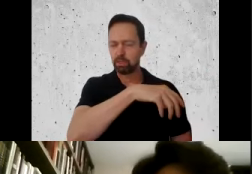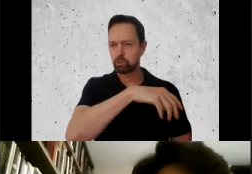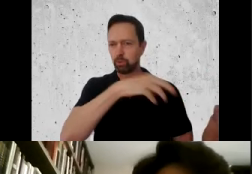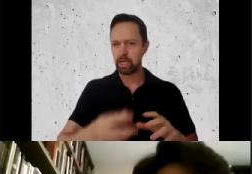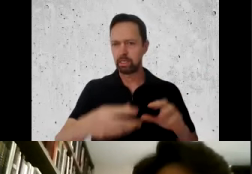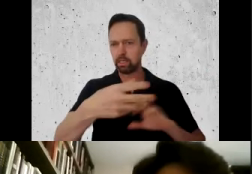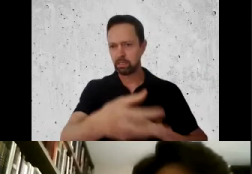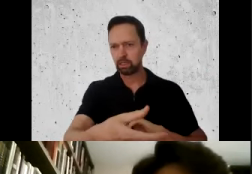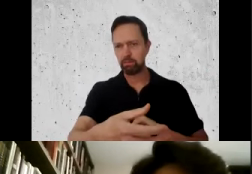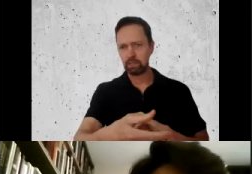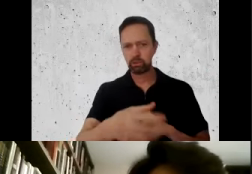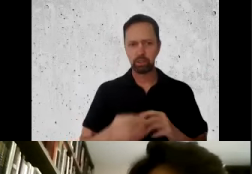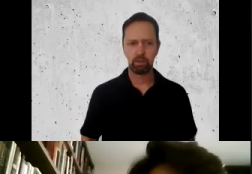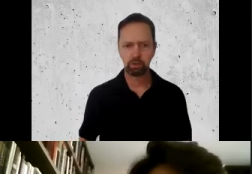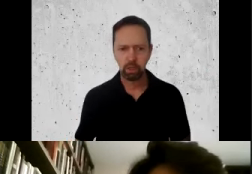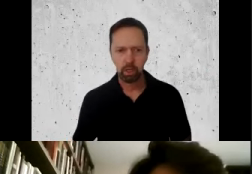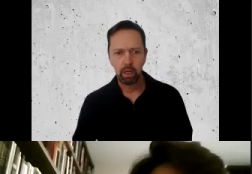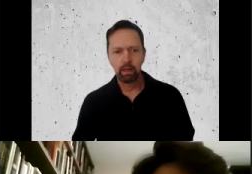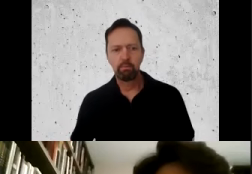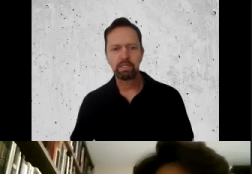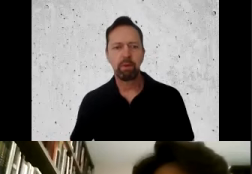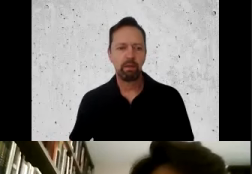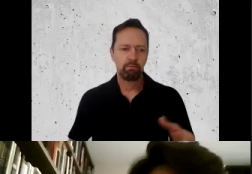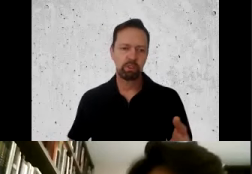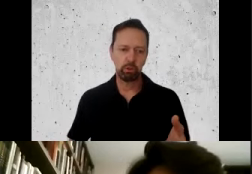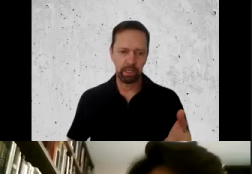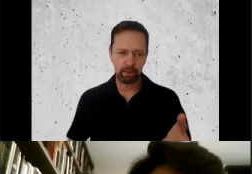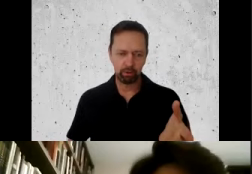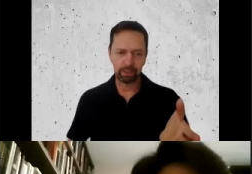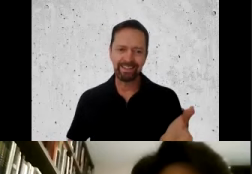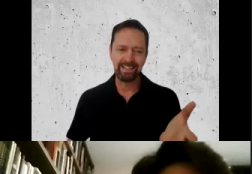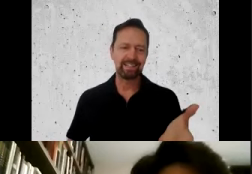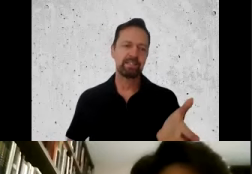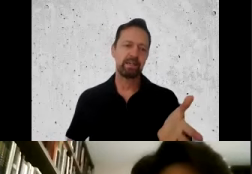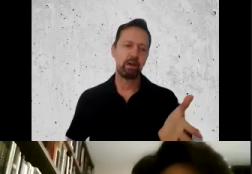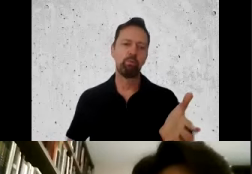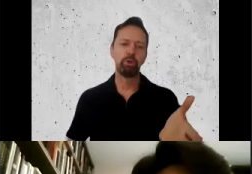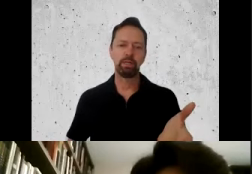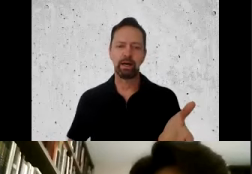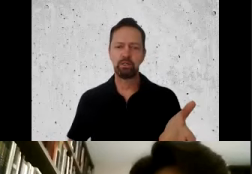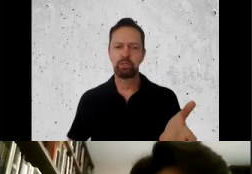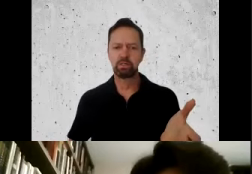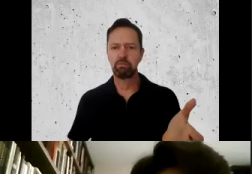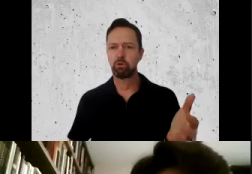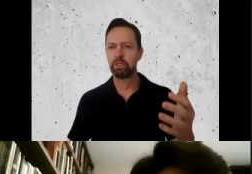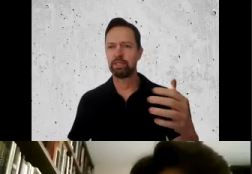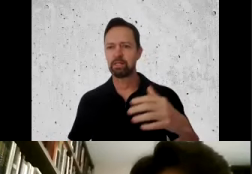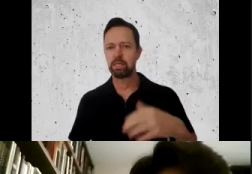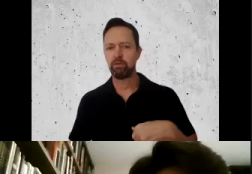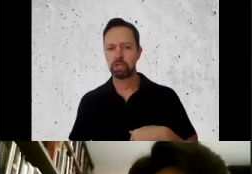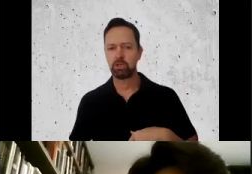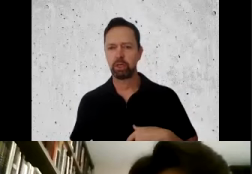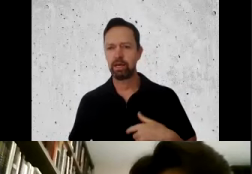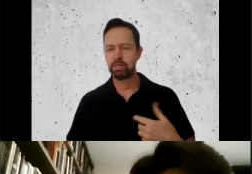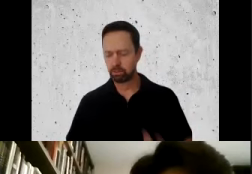tem determinados poderes e determinados direitos. Mas também se organiza-se em